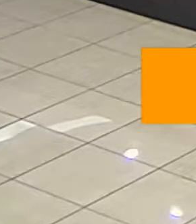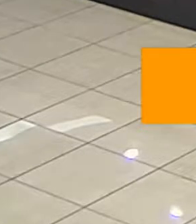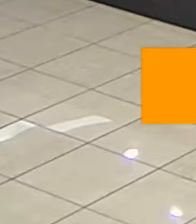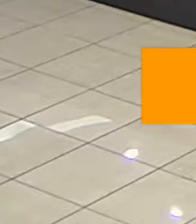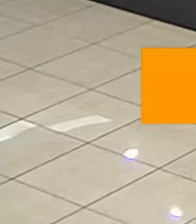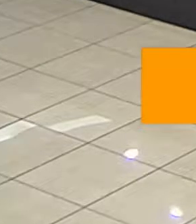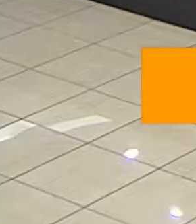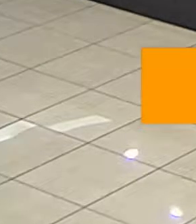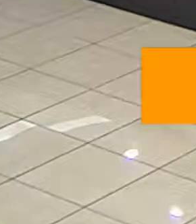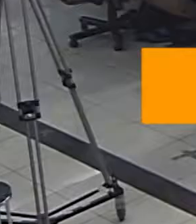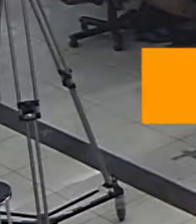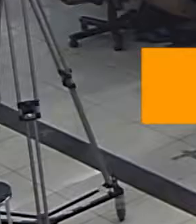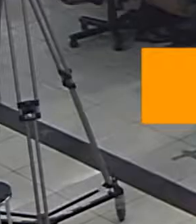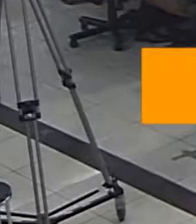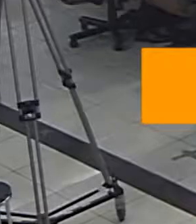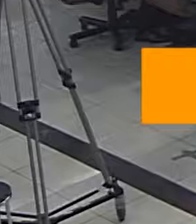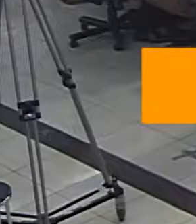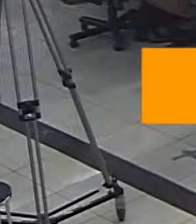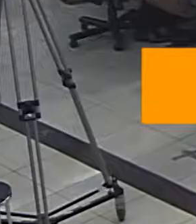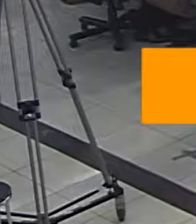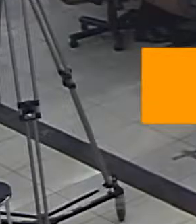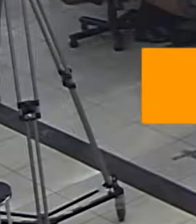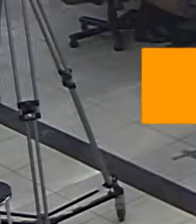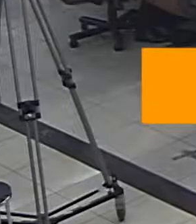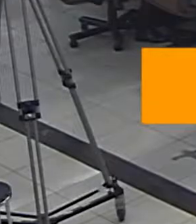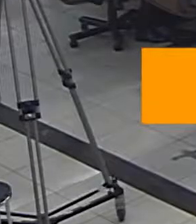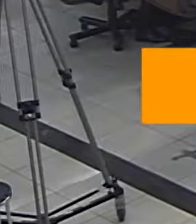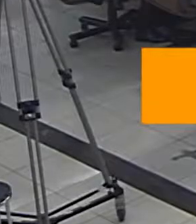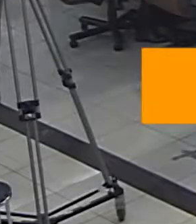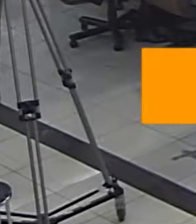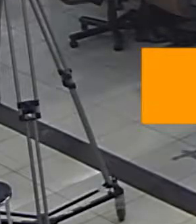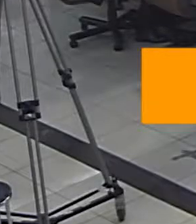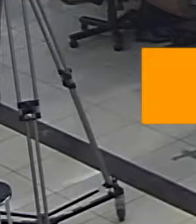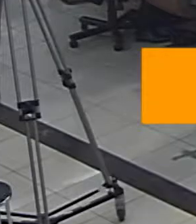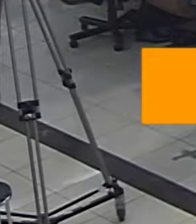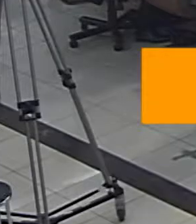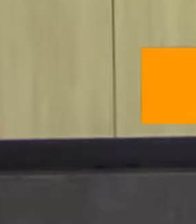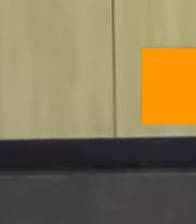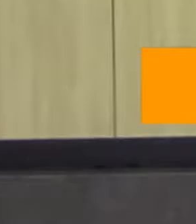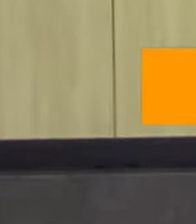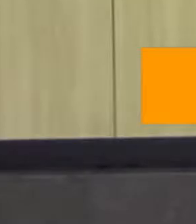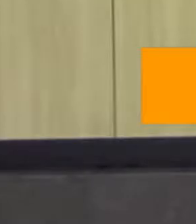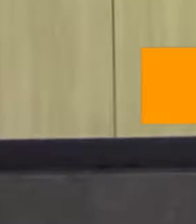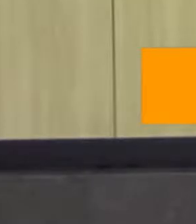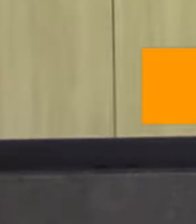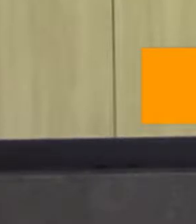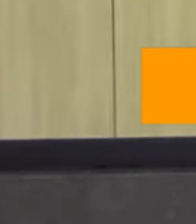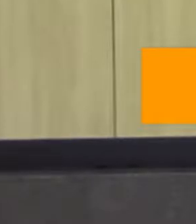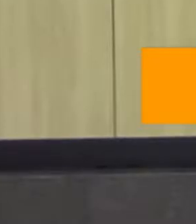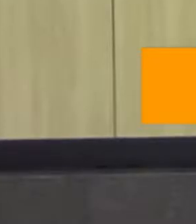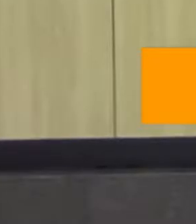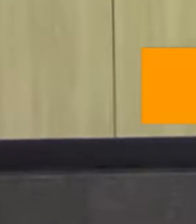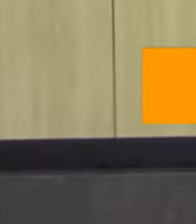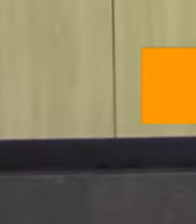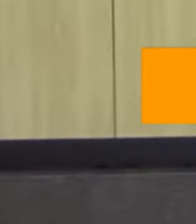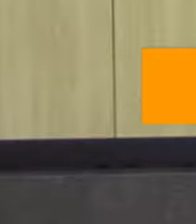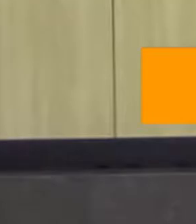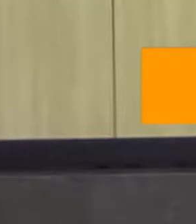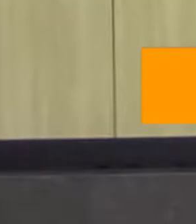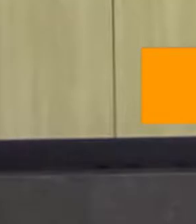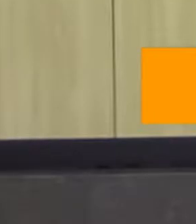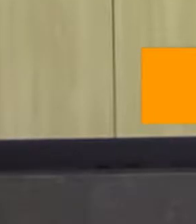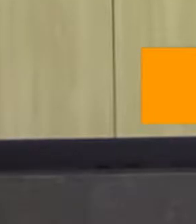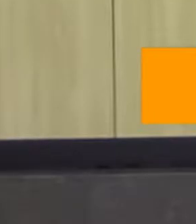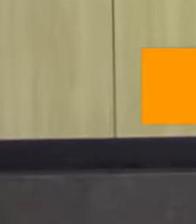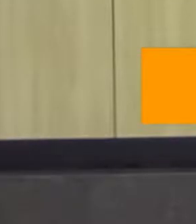antes da discussão. Se começou a discussão, não suspende mais. Só que não vai ser só 5 minutos, porque tem o parecer jurídico das comissões, né, gente? Vocês estão